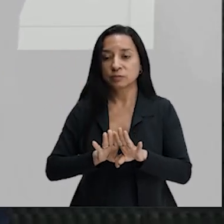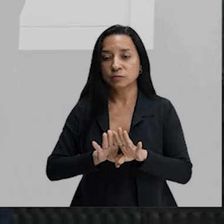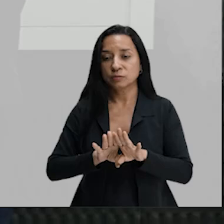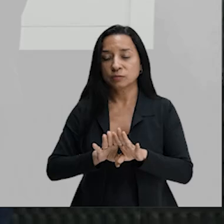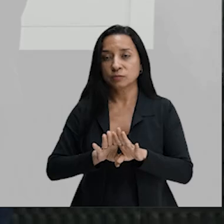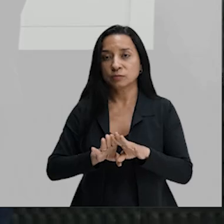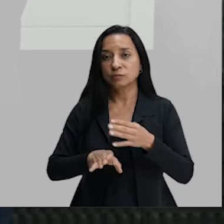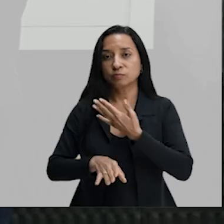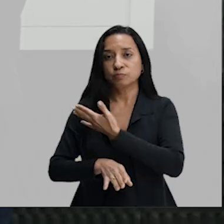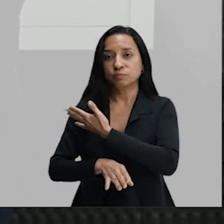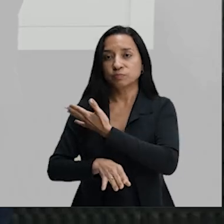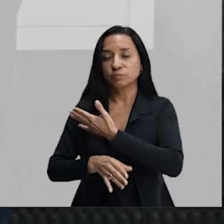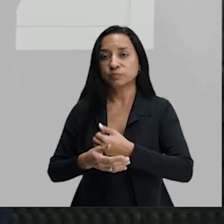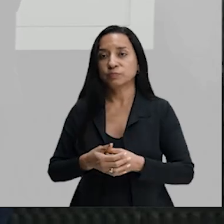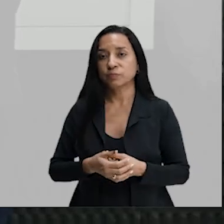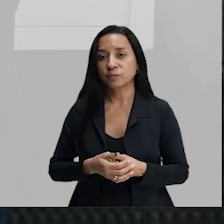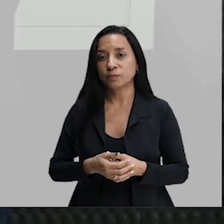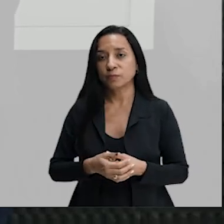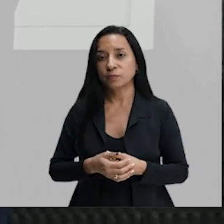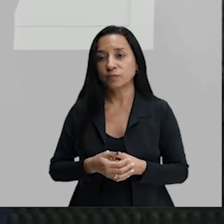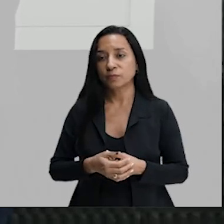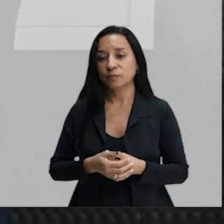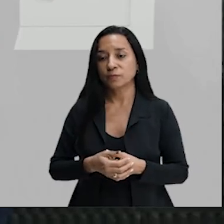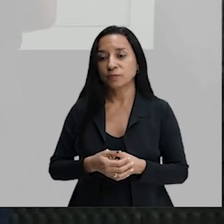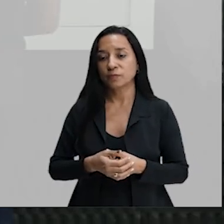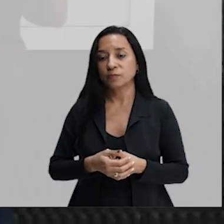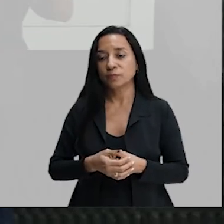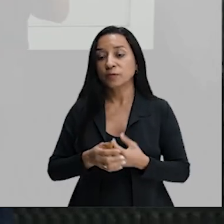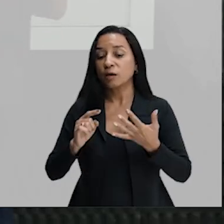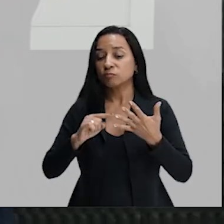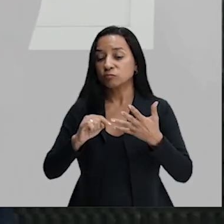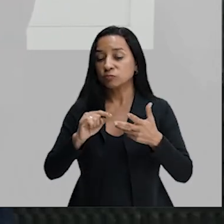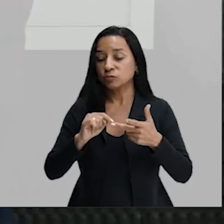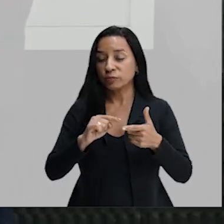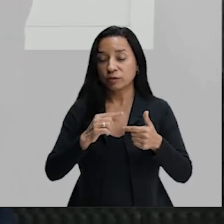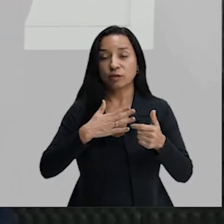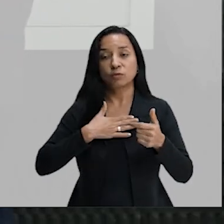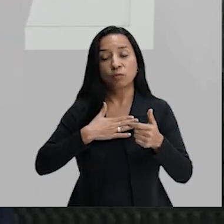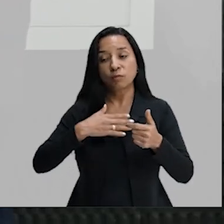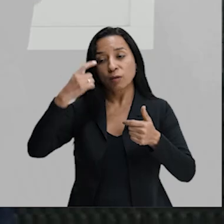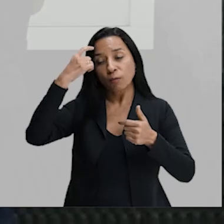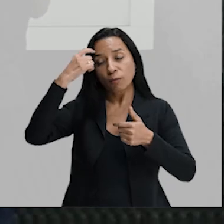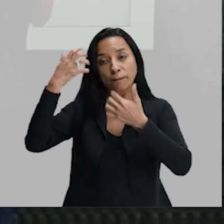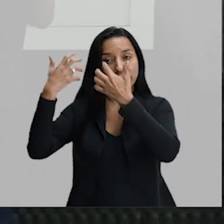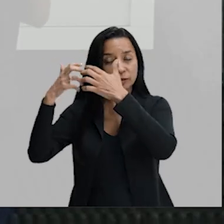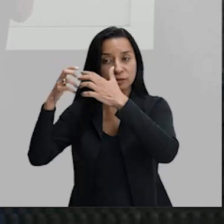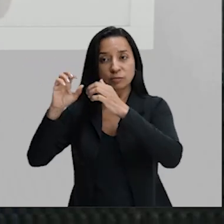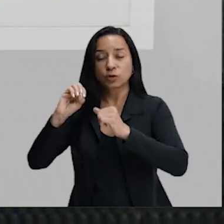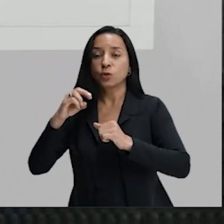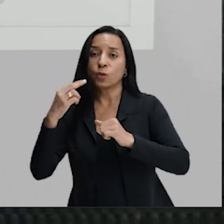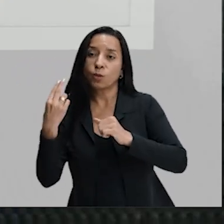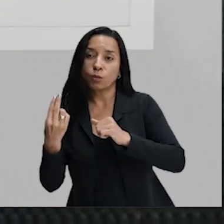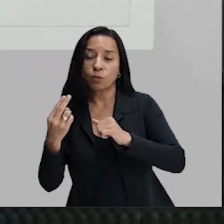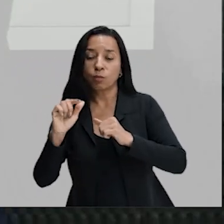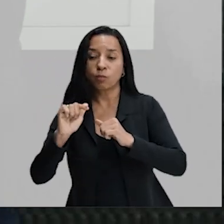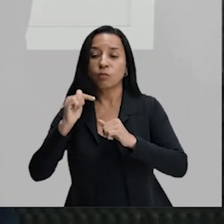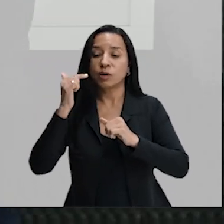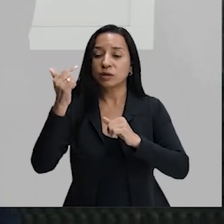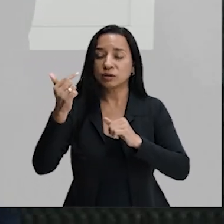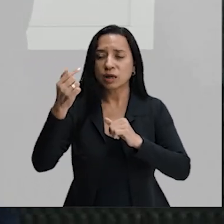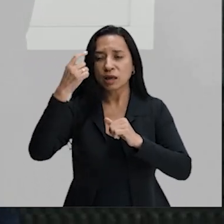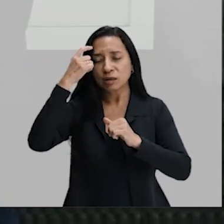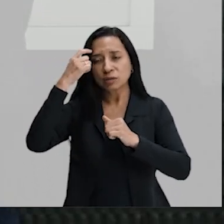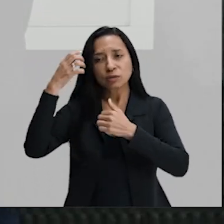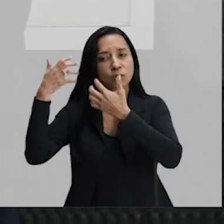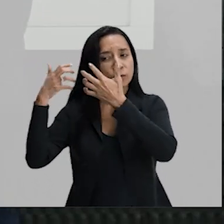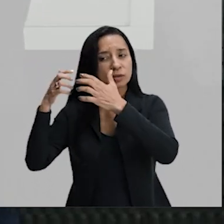aqui, eu posso enumerar no meu pensamento, tá? Ou, claro, além do pensamento, no